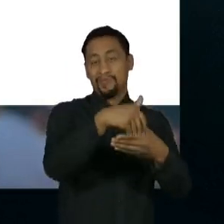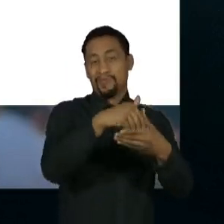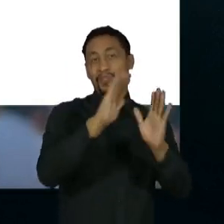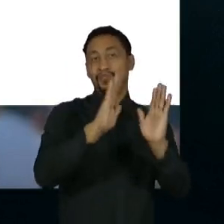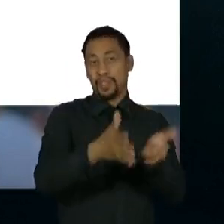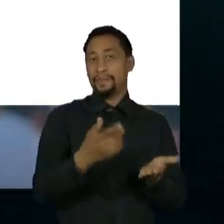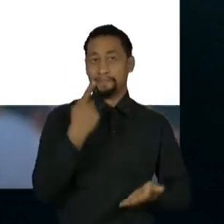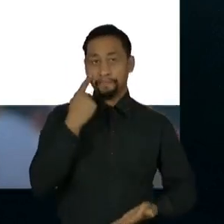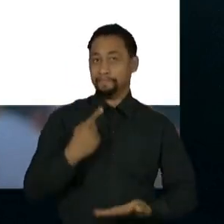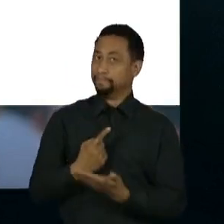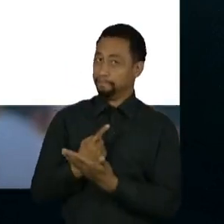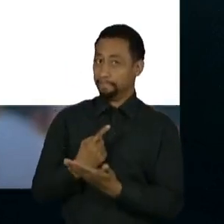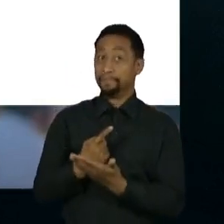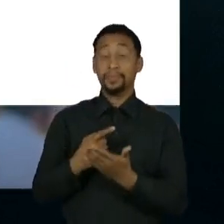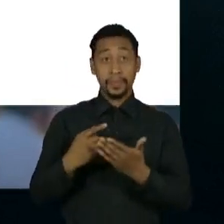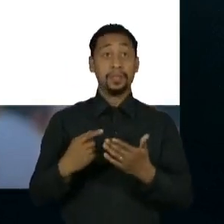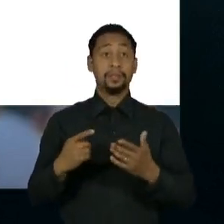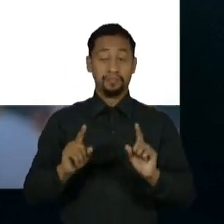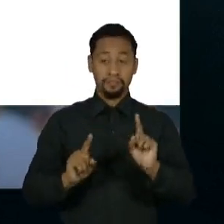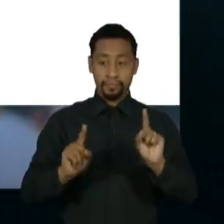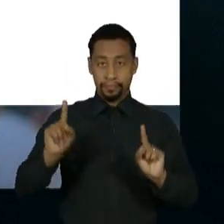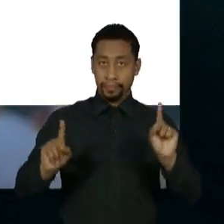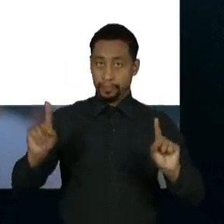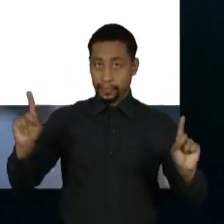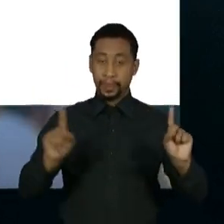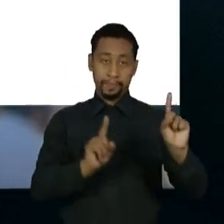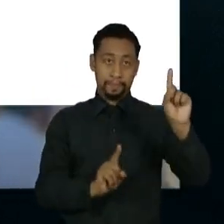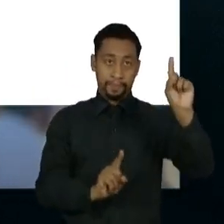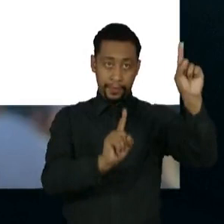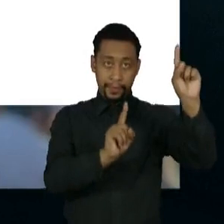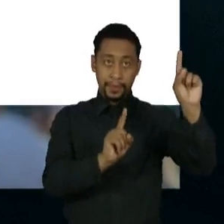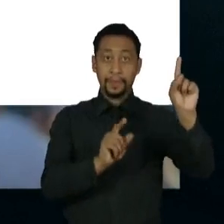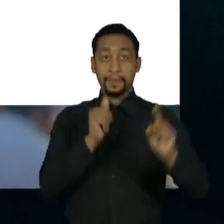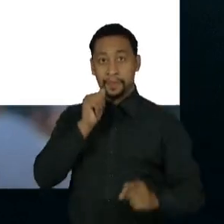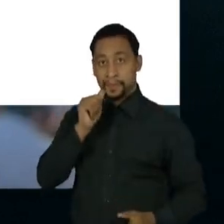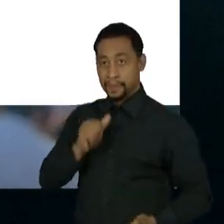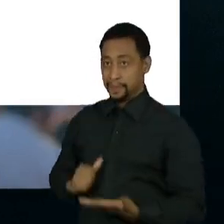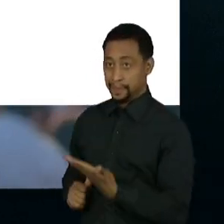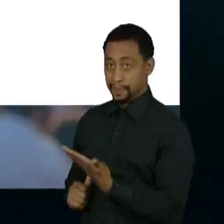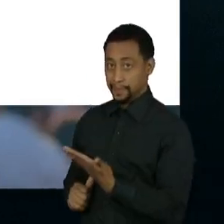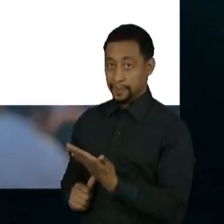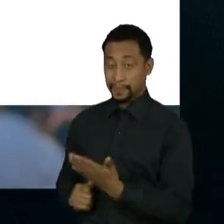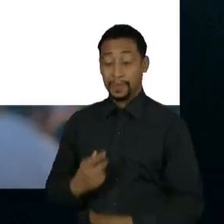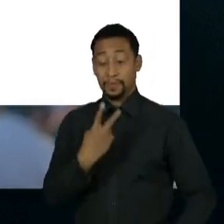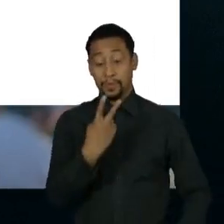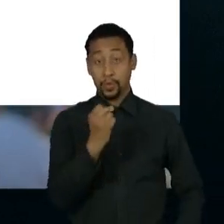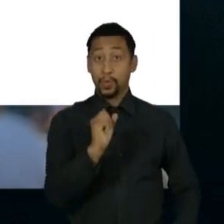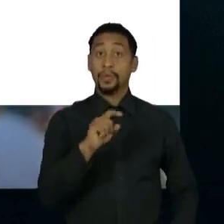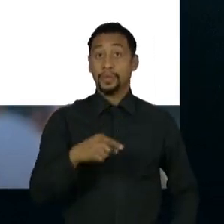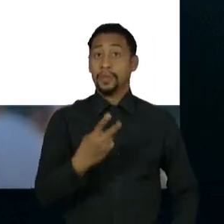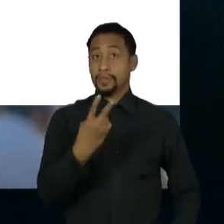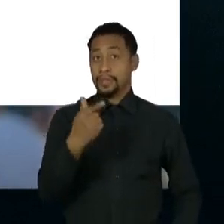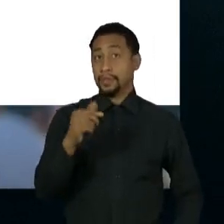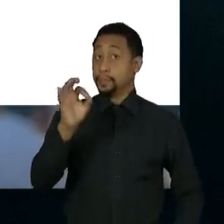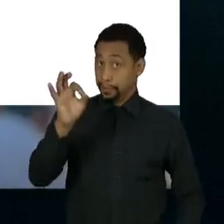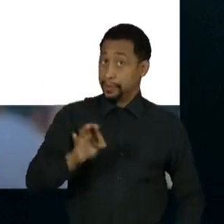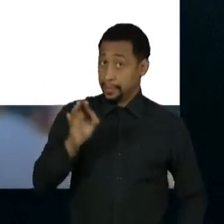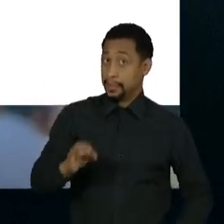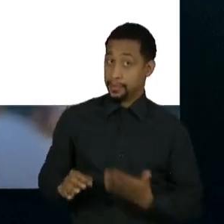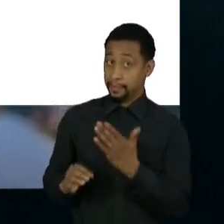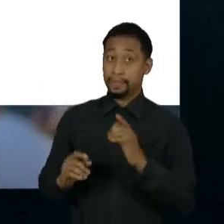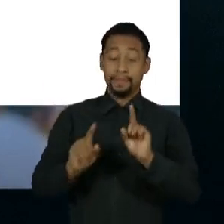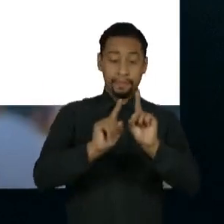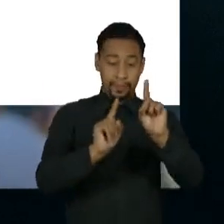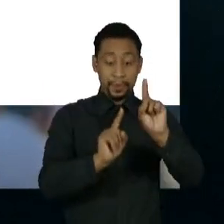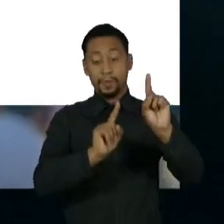principal coalizão oposicionista, liderada por Patricia Bullrich, teve 28% da preferência do eleitorado. E a